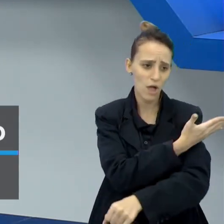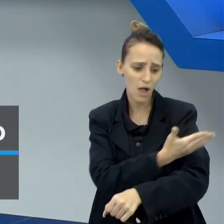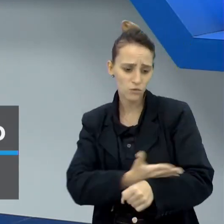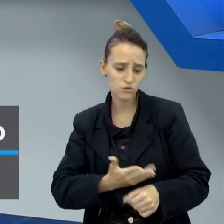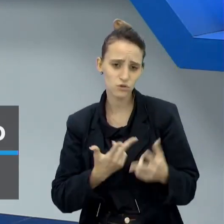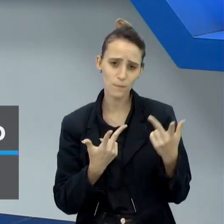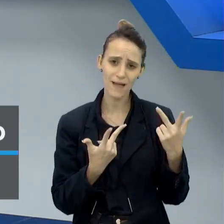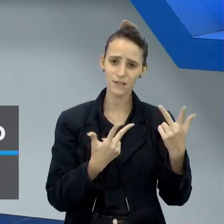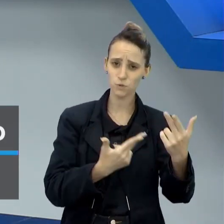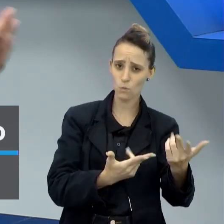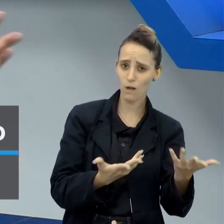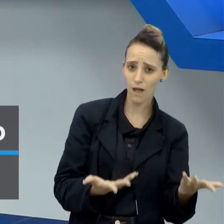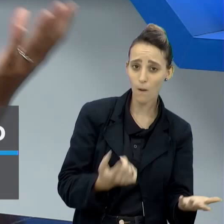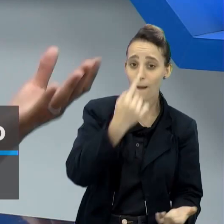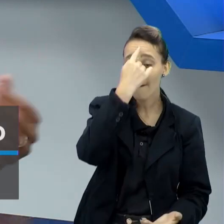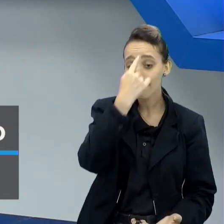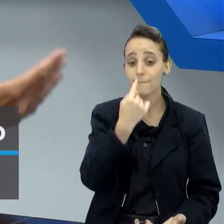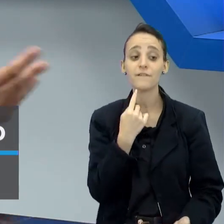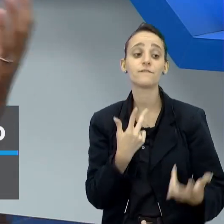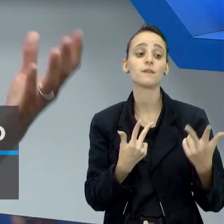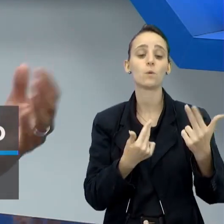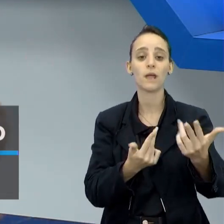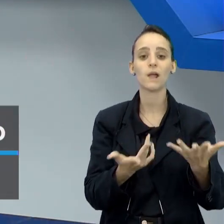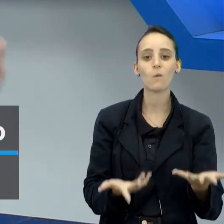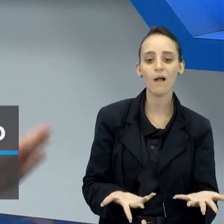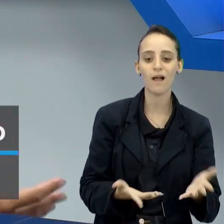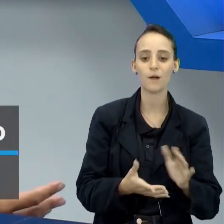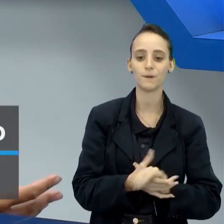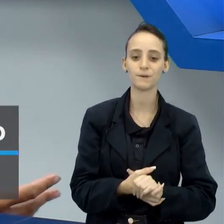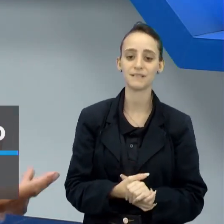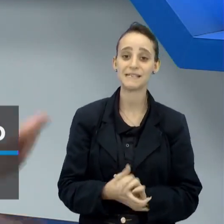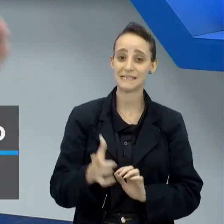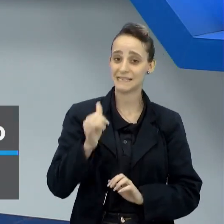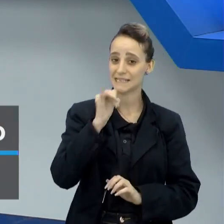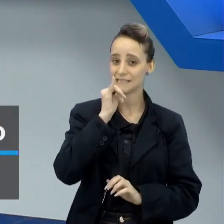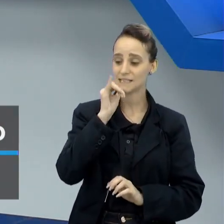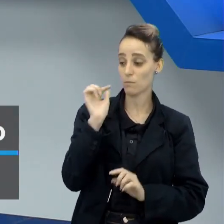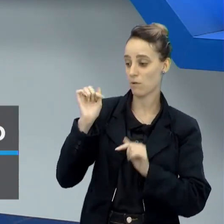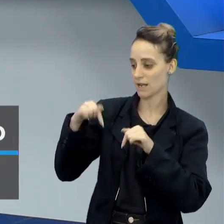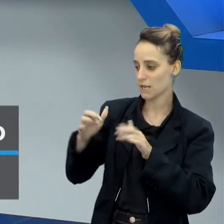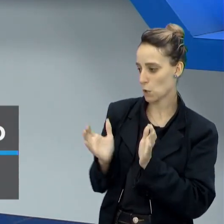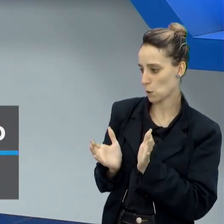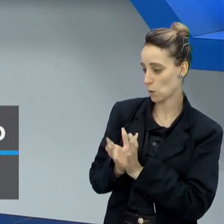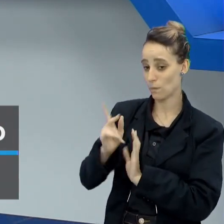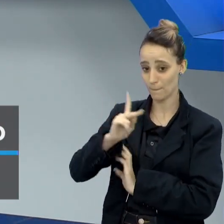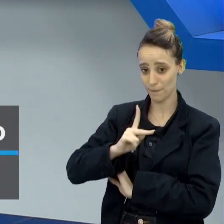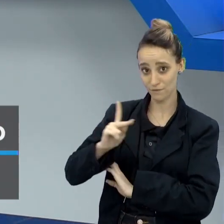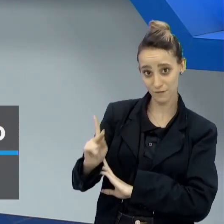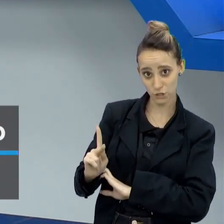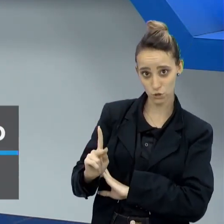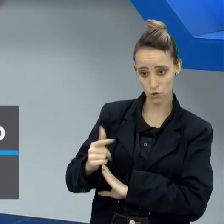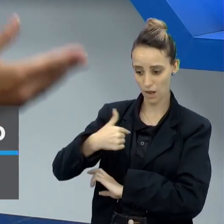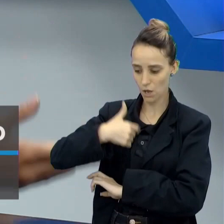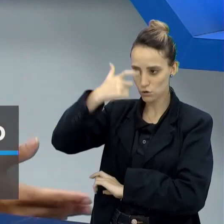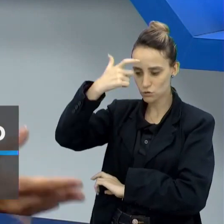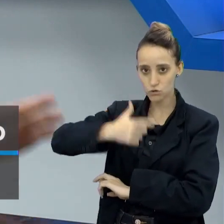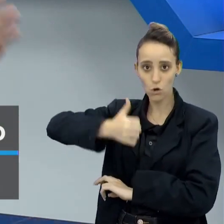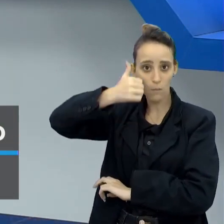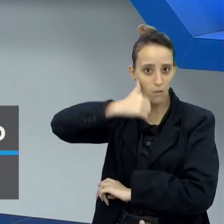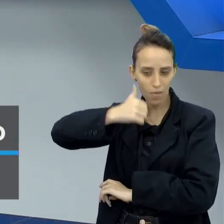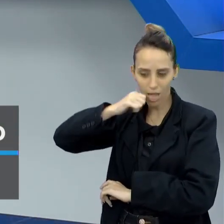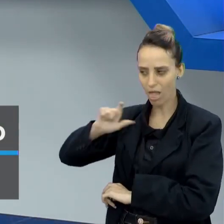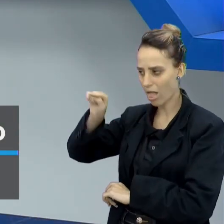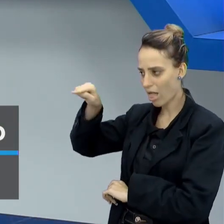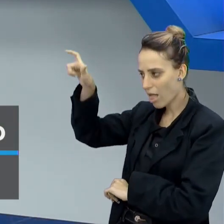características. Né? Então, estamos aqui, nós somos do grupo dos professores, mas eu sou uma professora mulher e o professor Jocélio